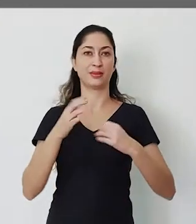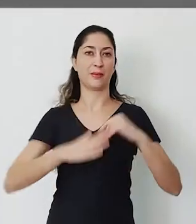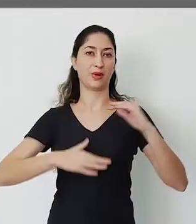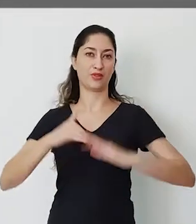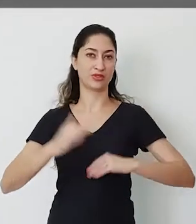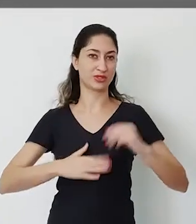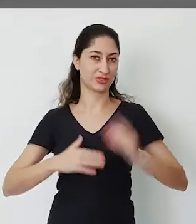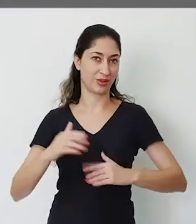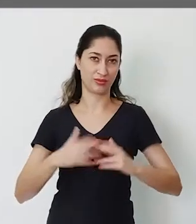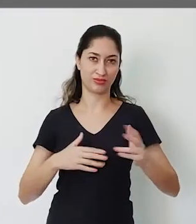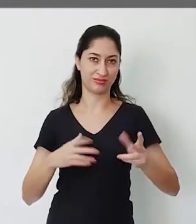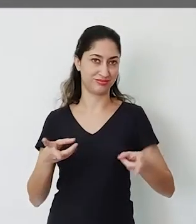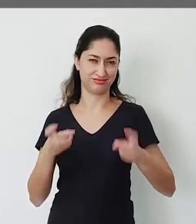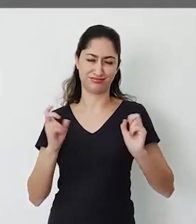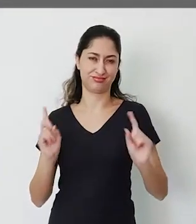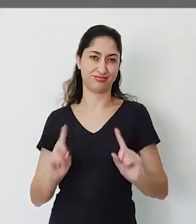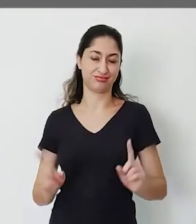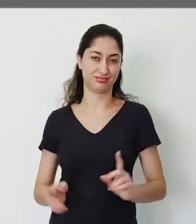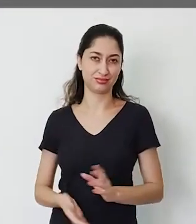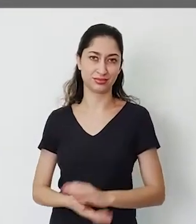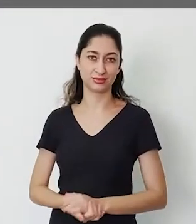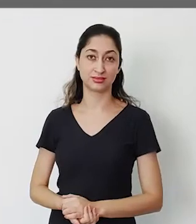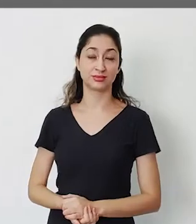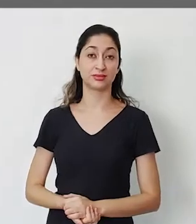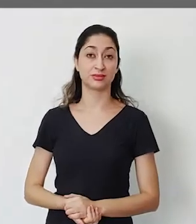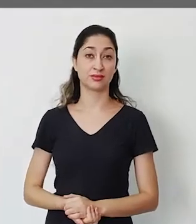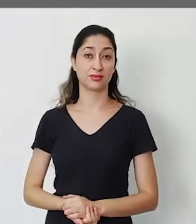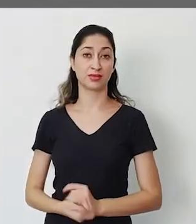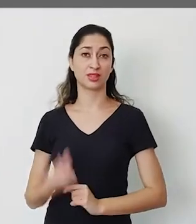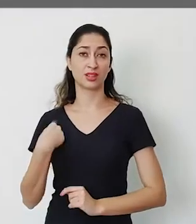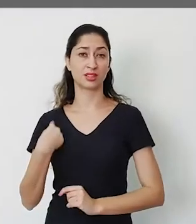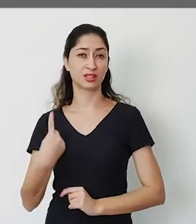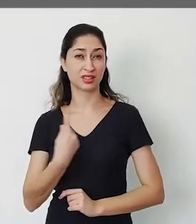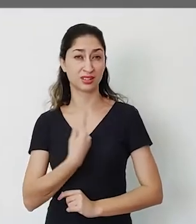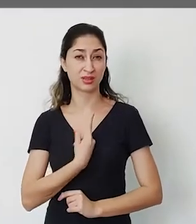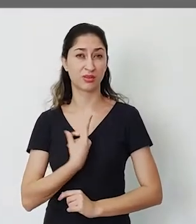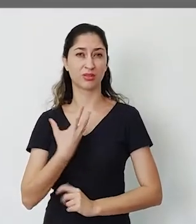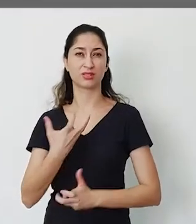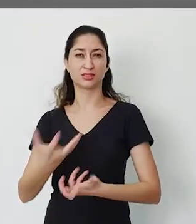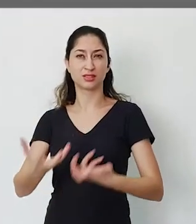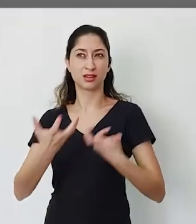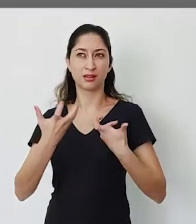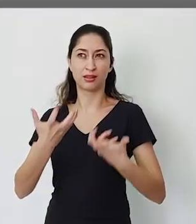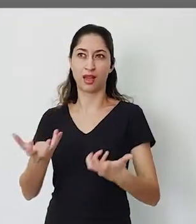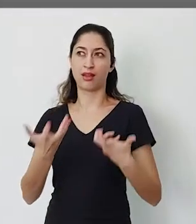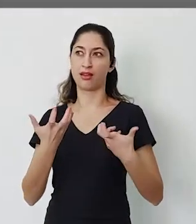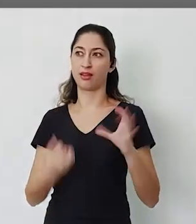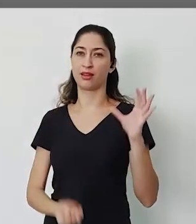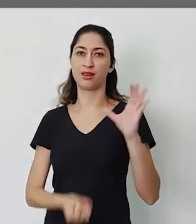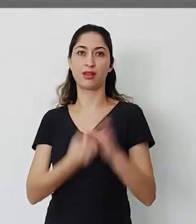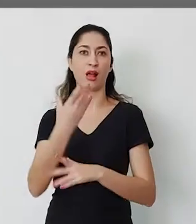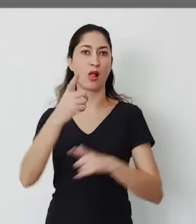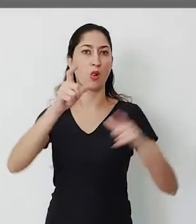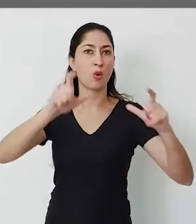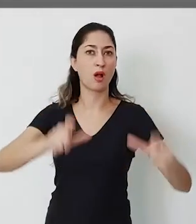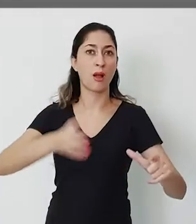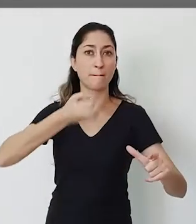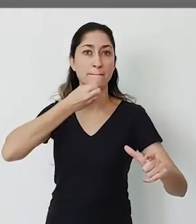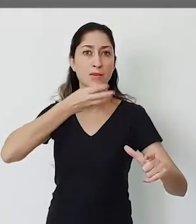sim. Aí mais para frente um pouco, início dos anos 2000, que rolou diversidade